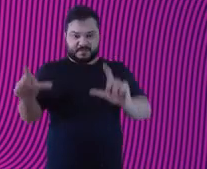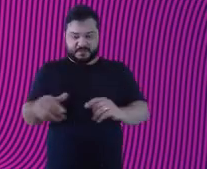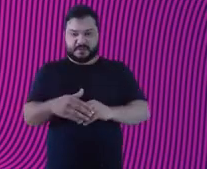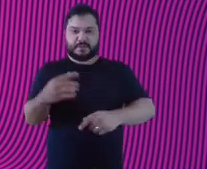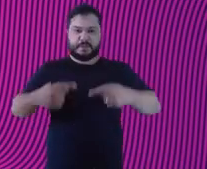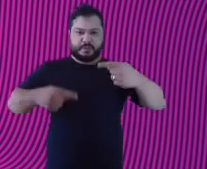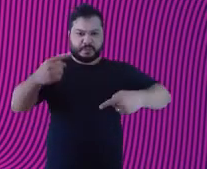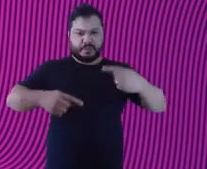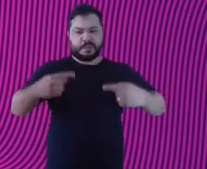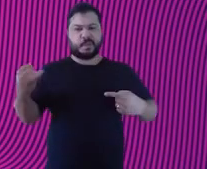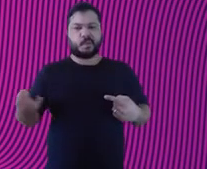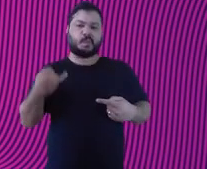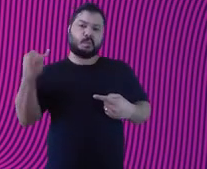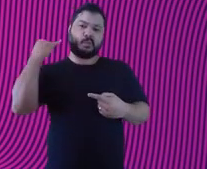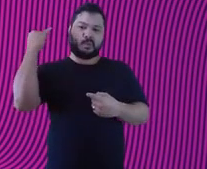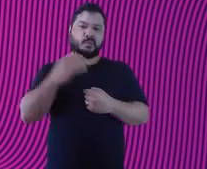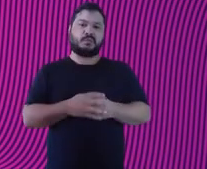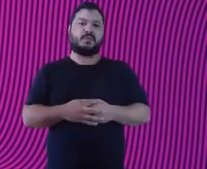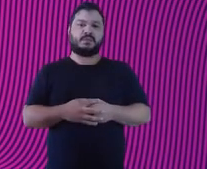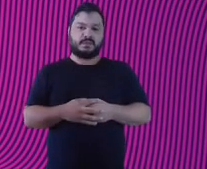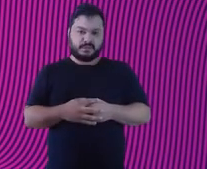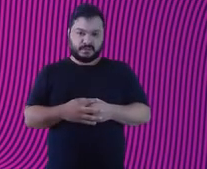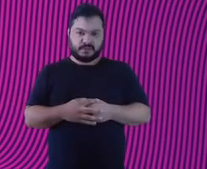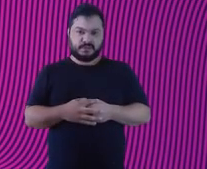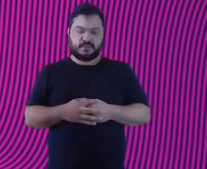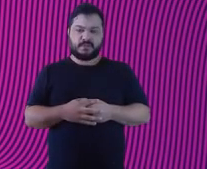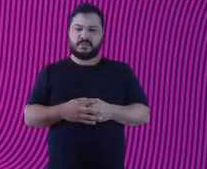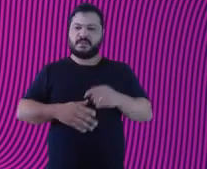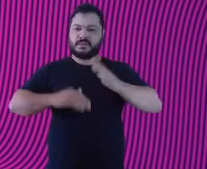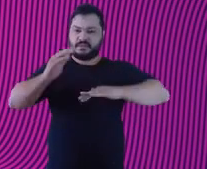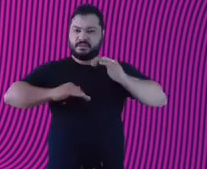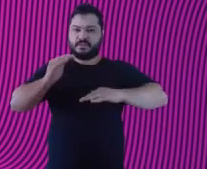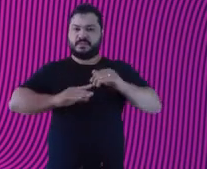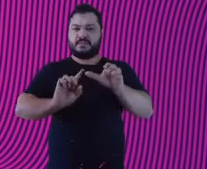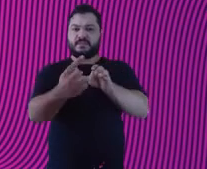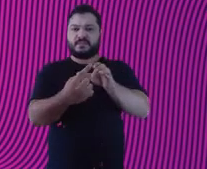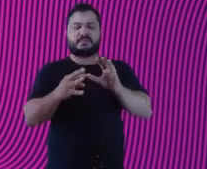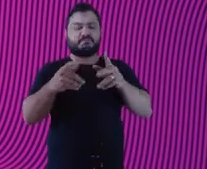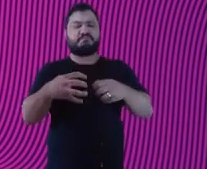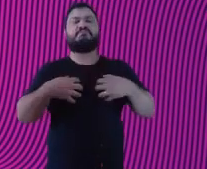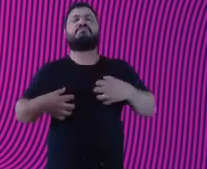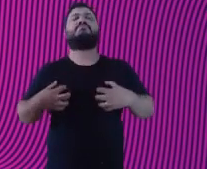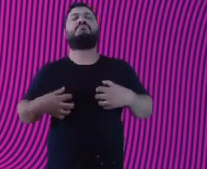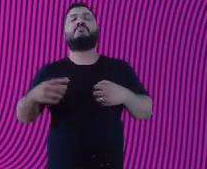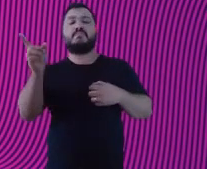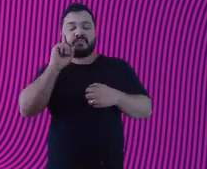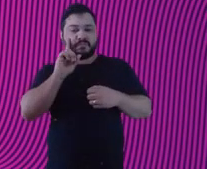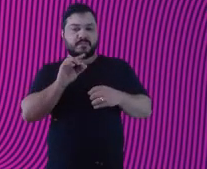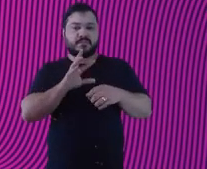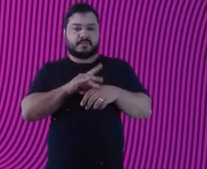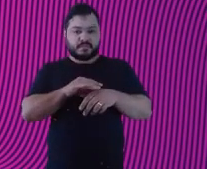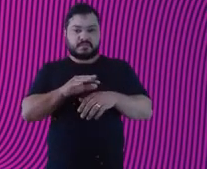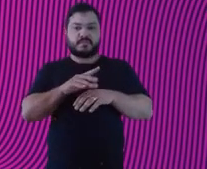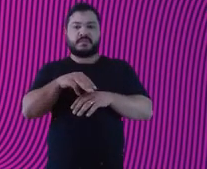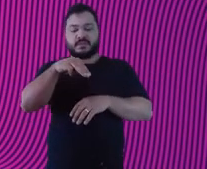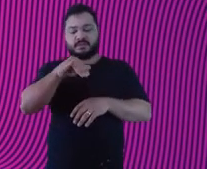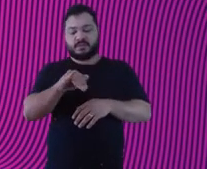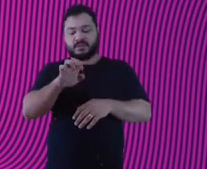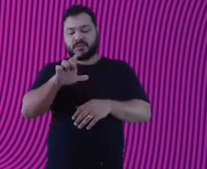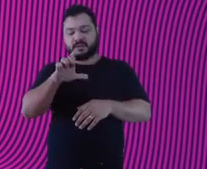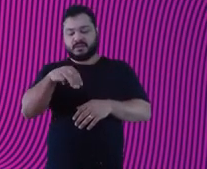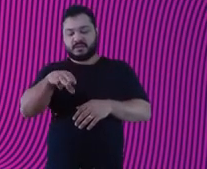super válidas, bem da prática clínica, acho que de todo mundo que passa as angústias de todo dia com os doentes de mieloma, que a gente ficou